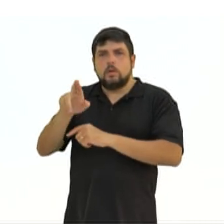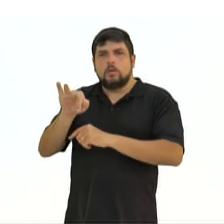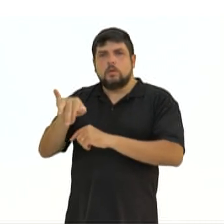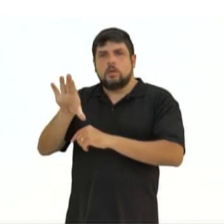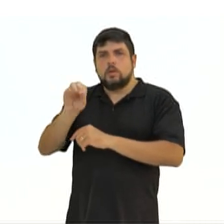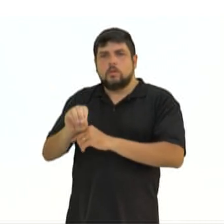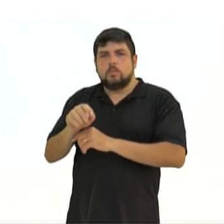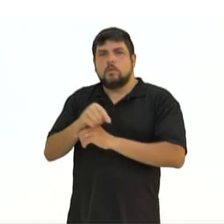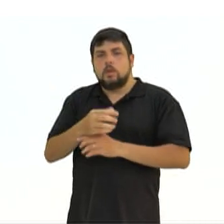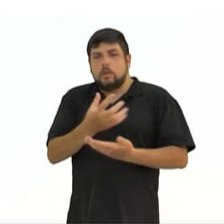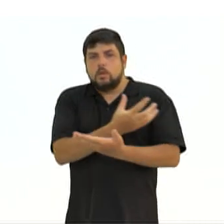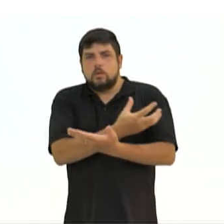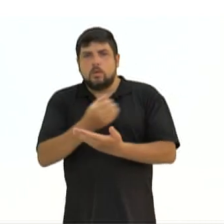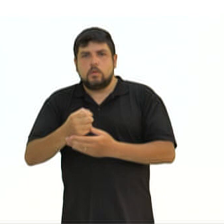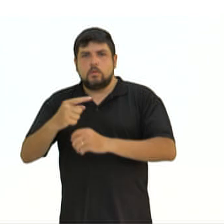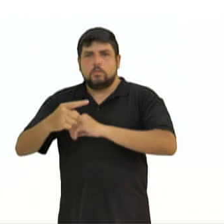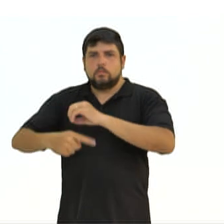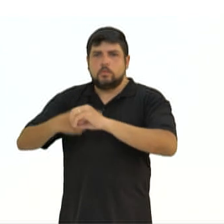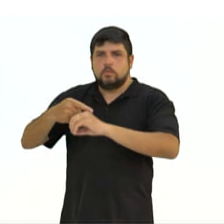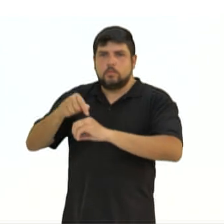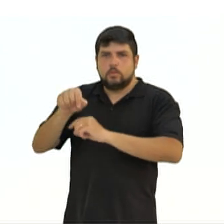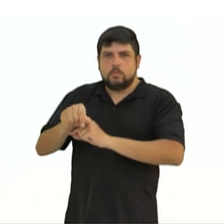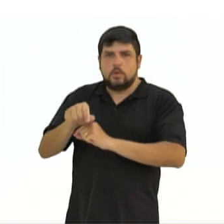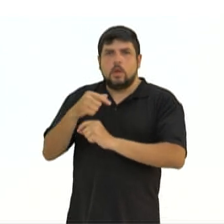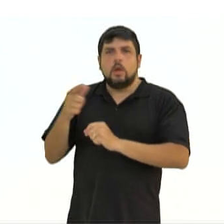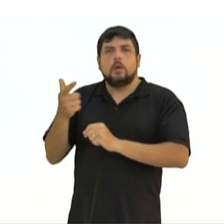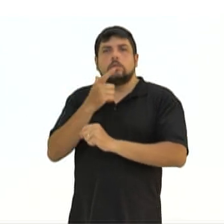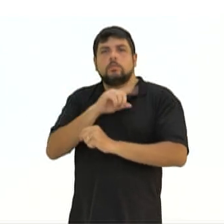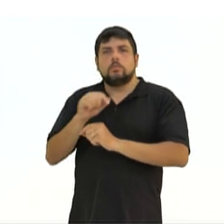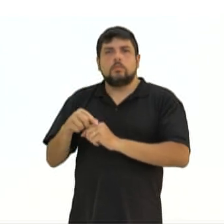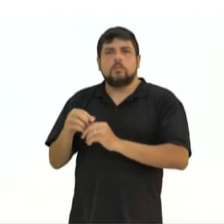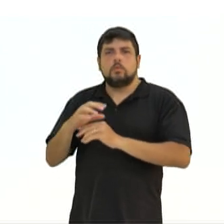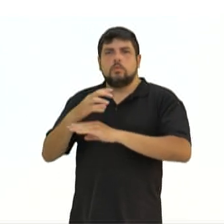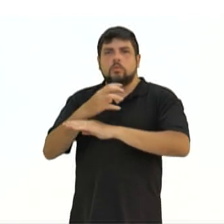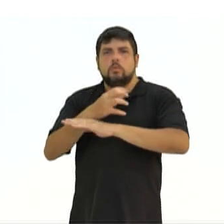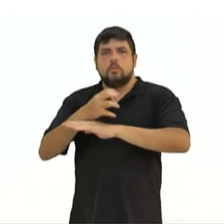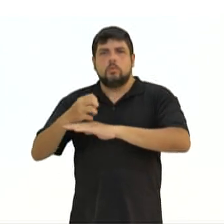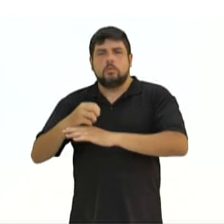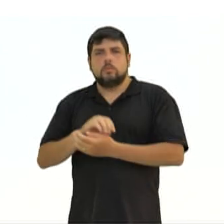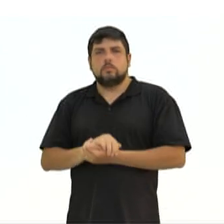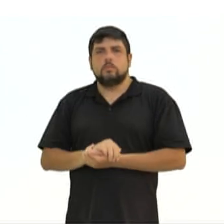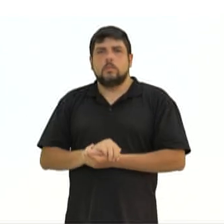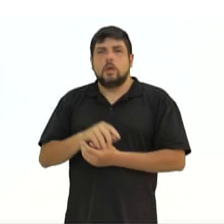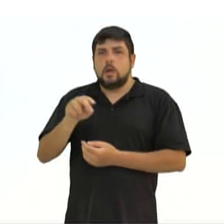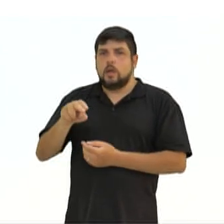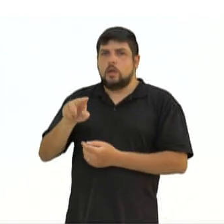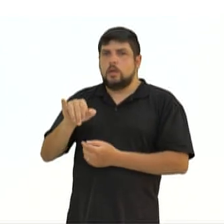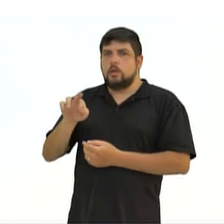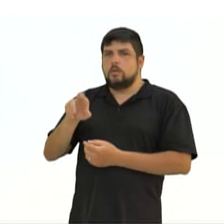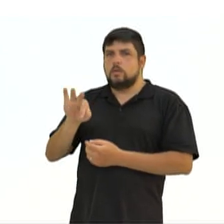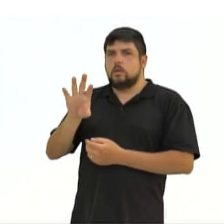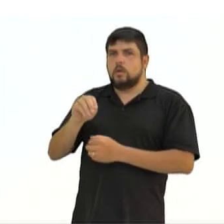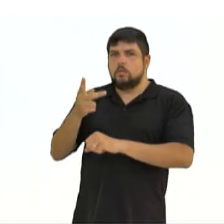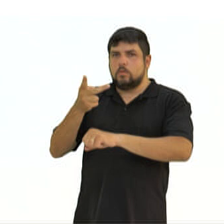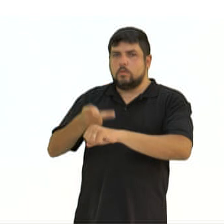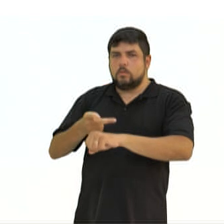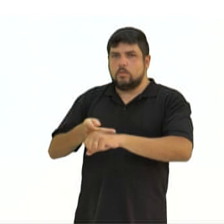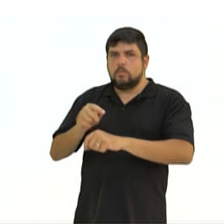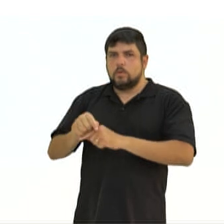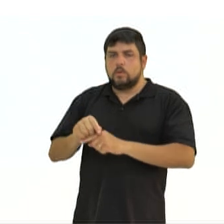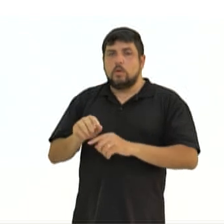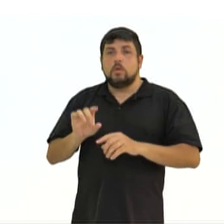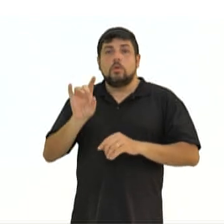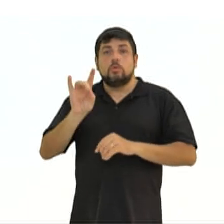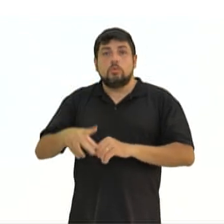foram os que receberam os elétrons de cobre e causando a oxidação dele. Por isso, o nitrato de prata, e não só